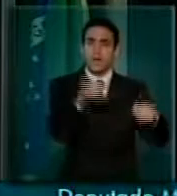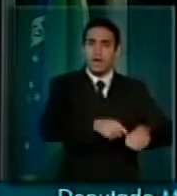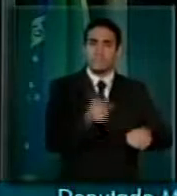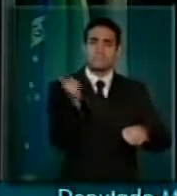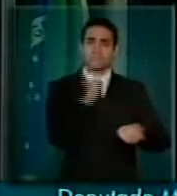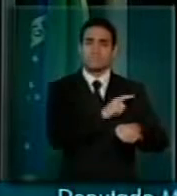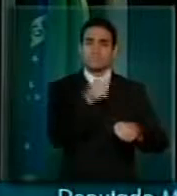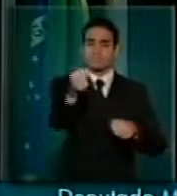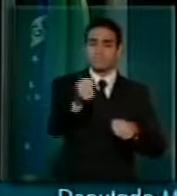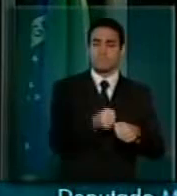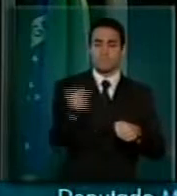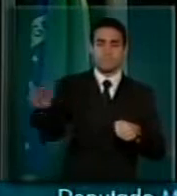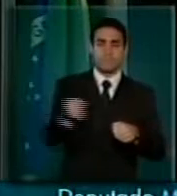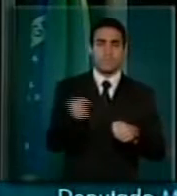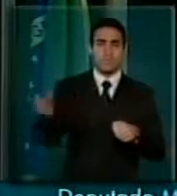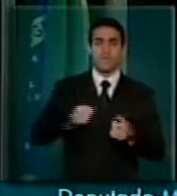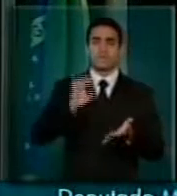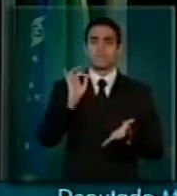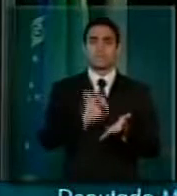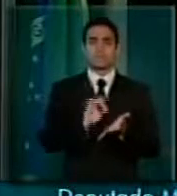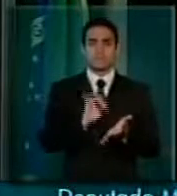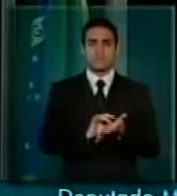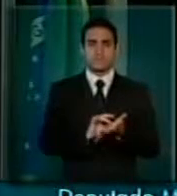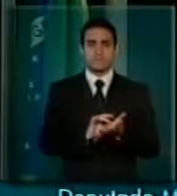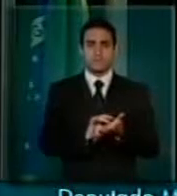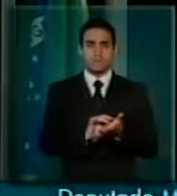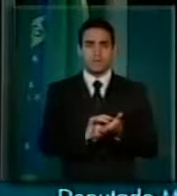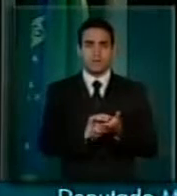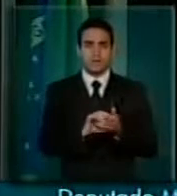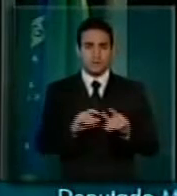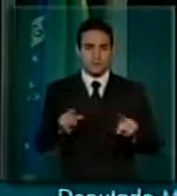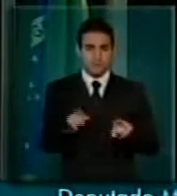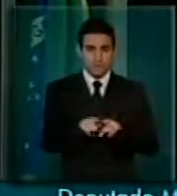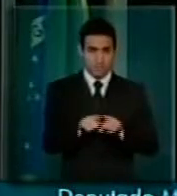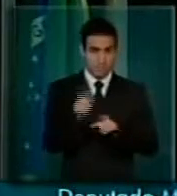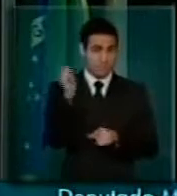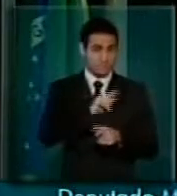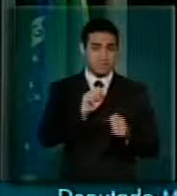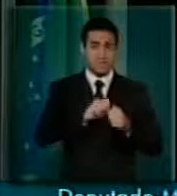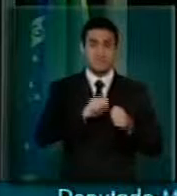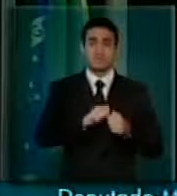que efetivamente fosse feita